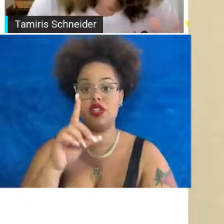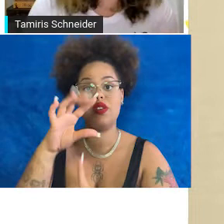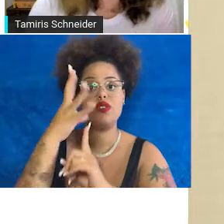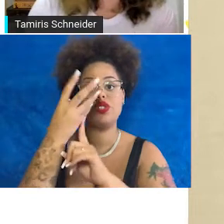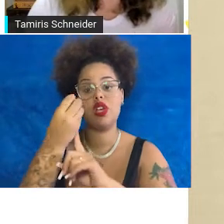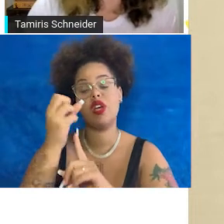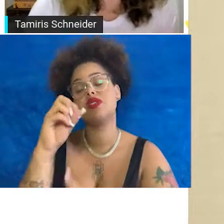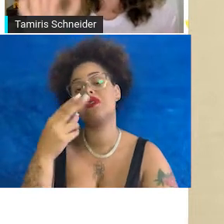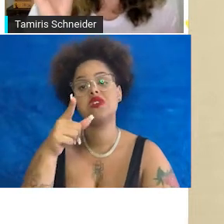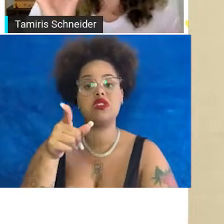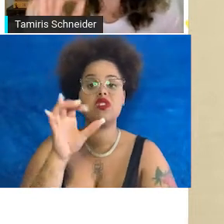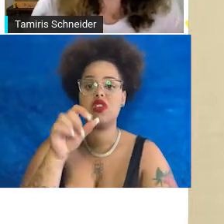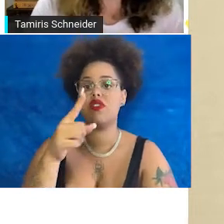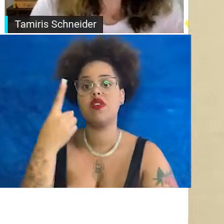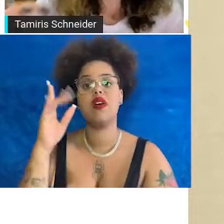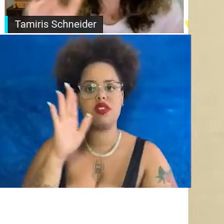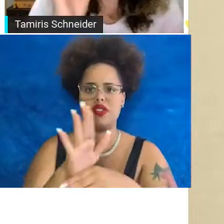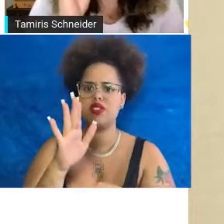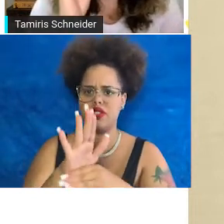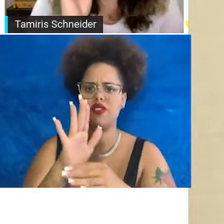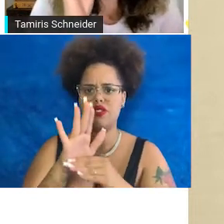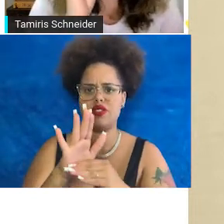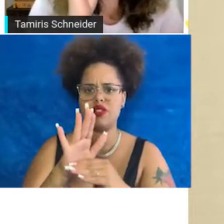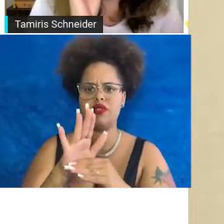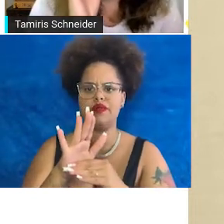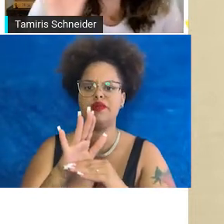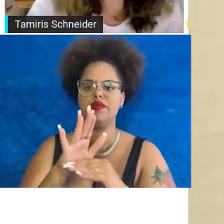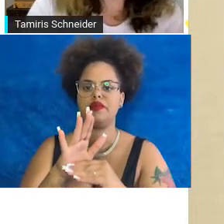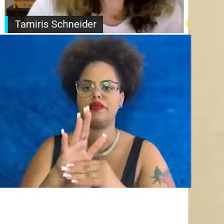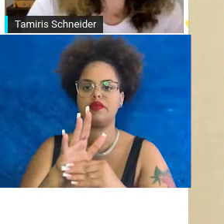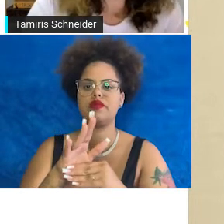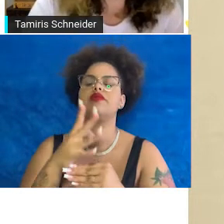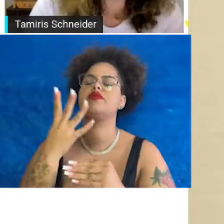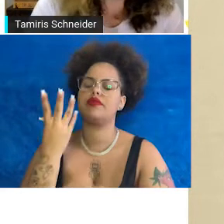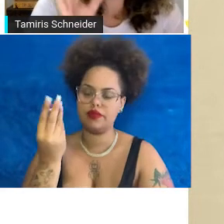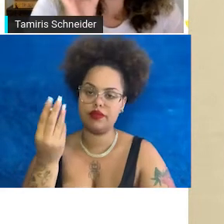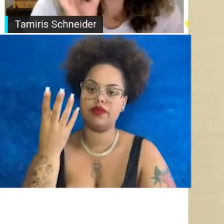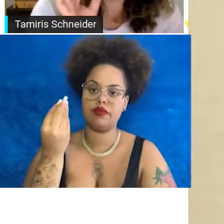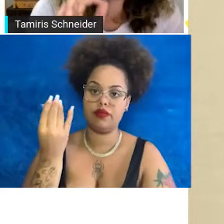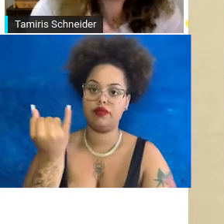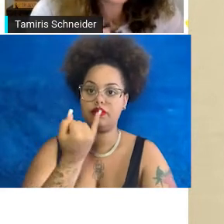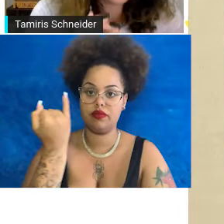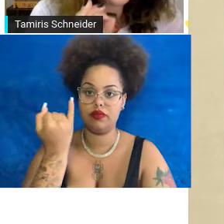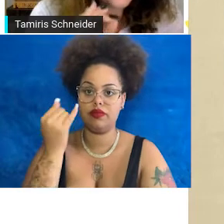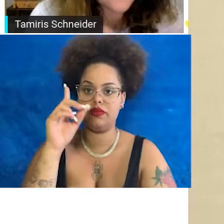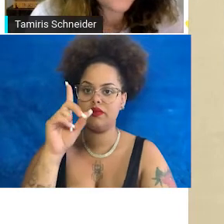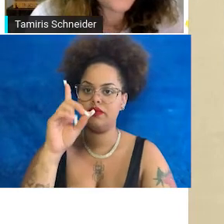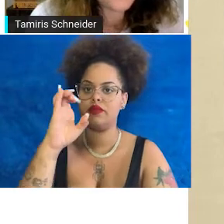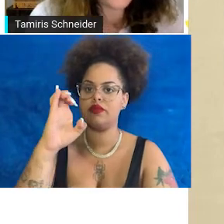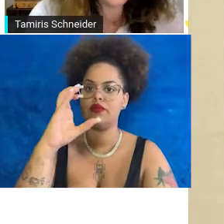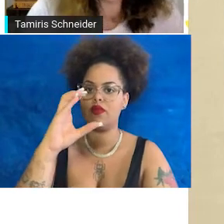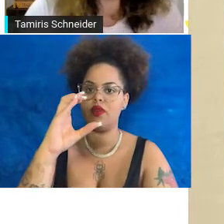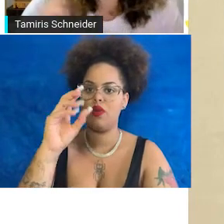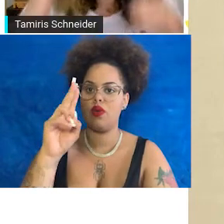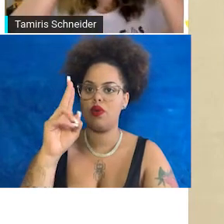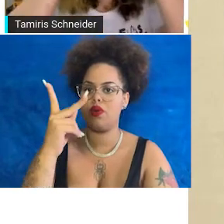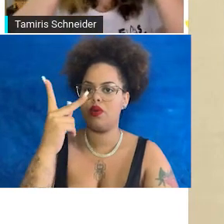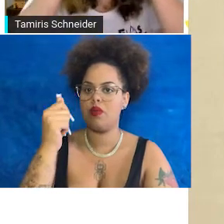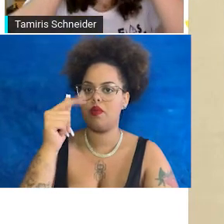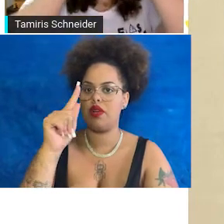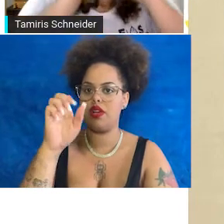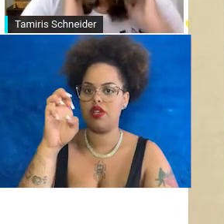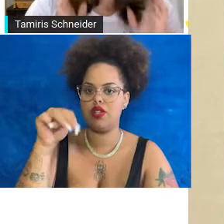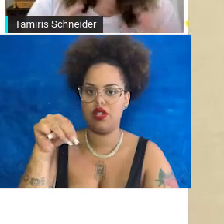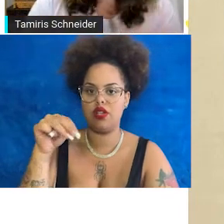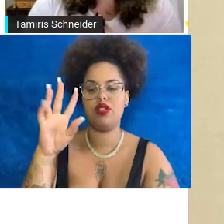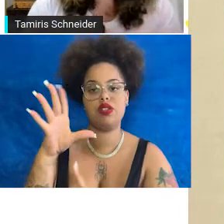só você e um assistente, é um ponto muito, muito importante, a chamada decupagem de arte. Isso